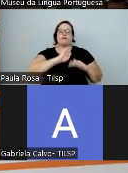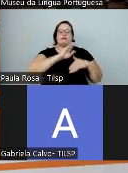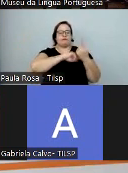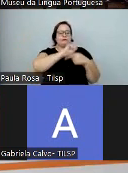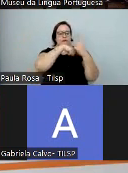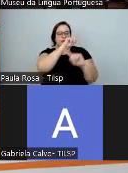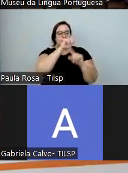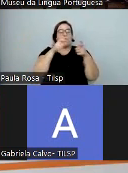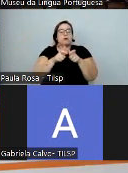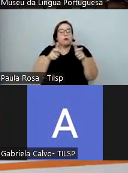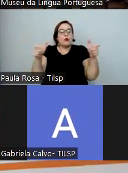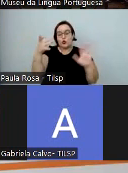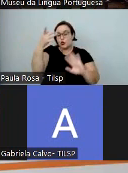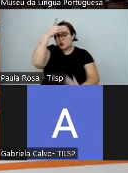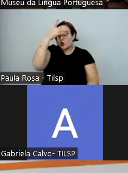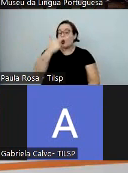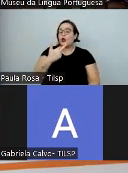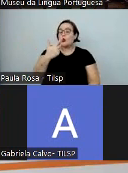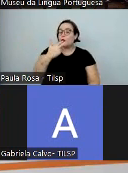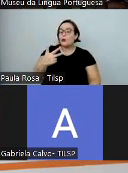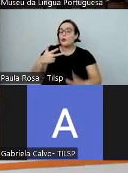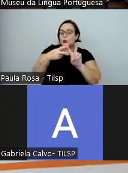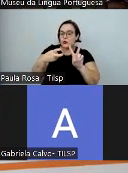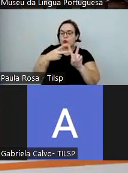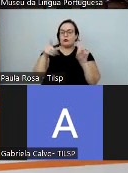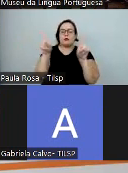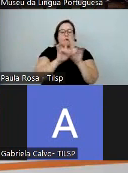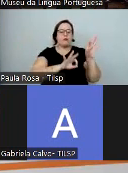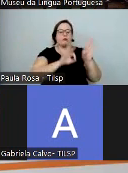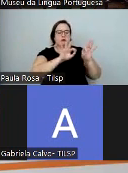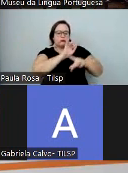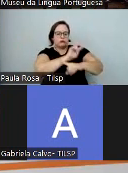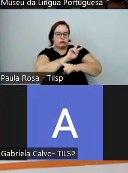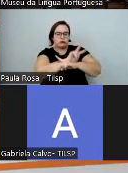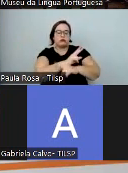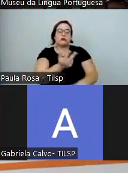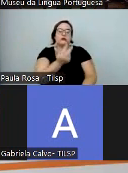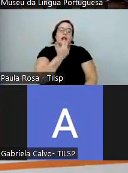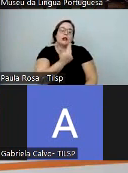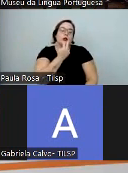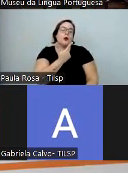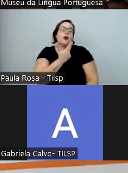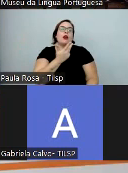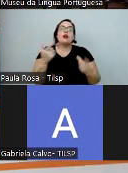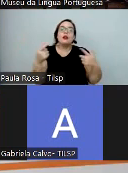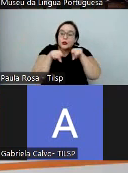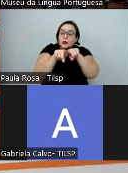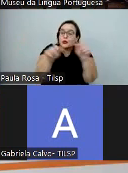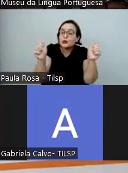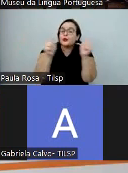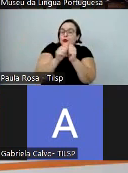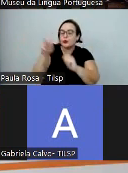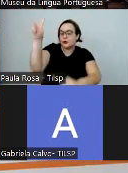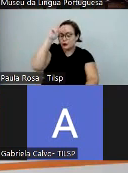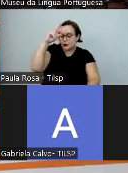sobre as línguas indígenas e promover a manutenção dessas línguas participando na conciliação com a história indígena e facilitar